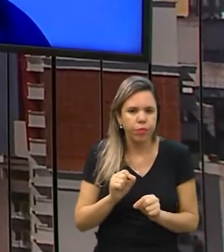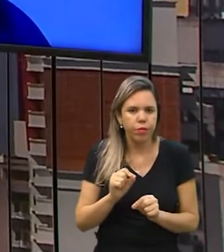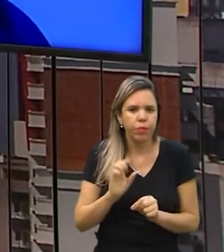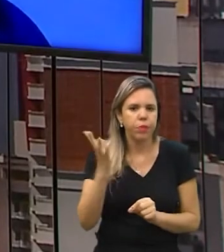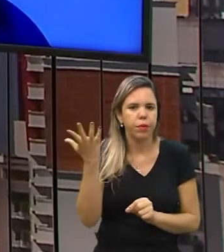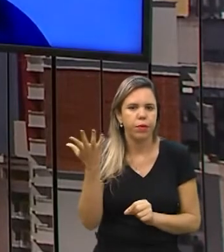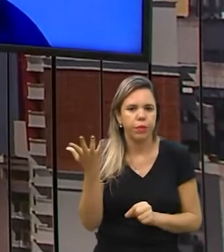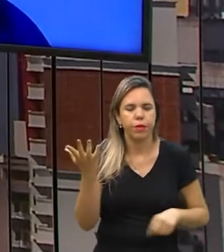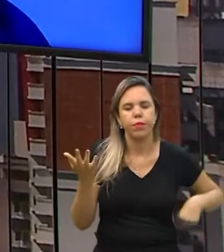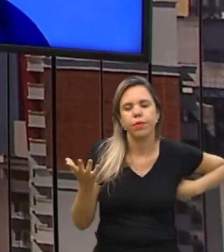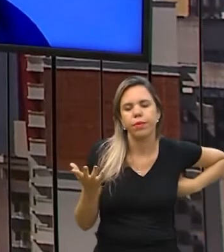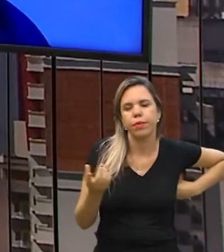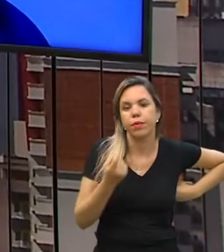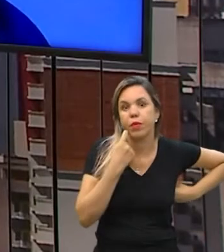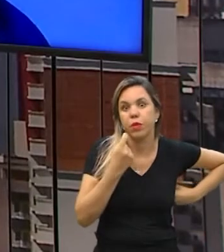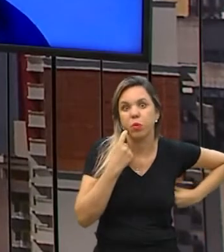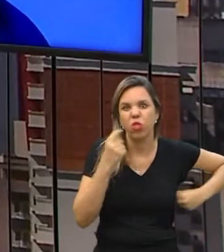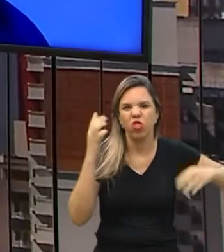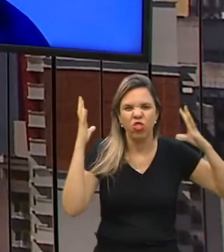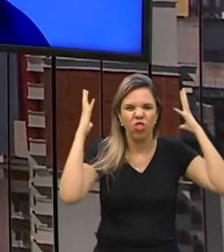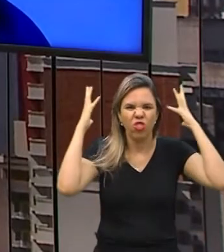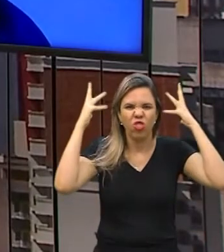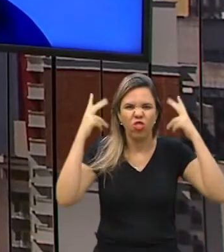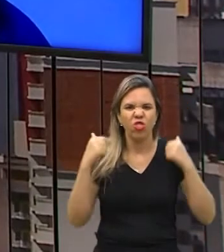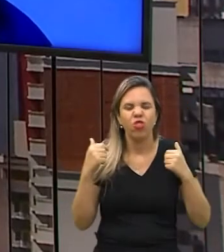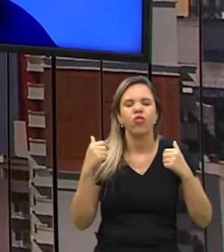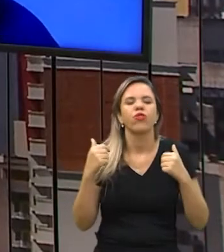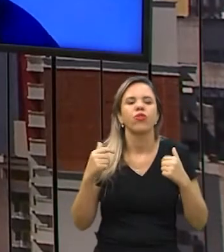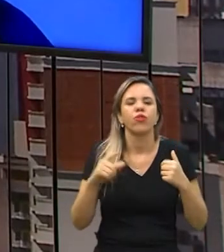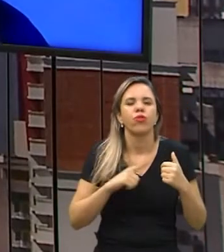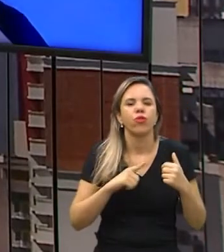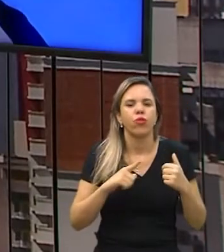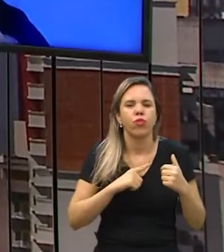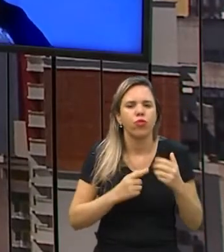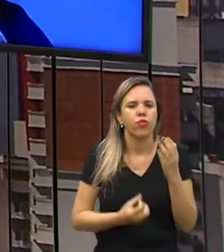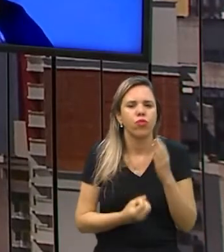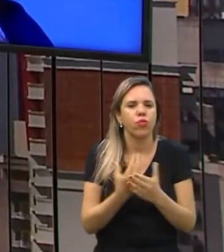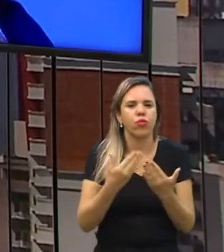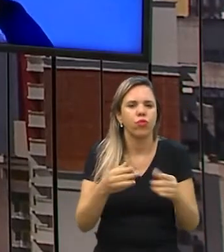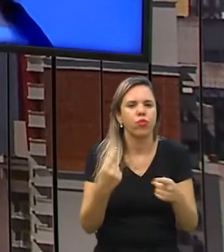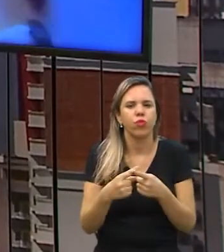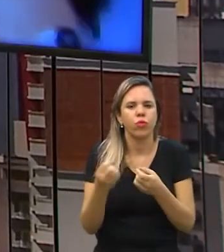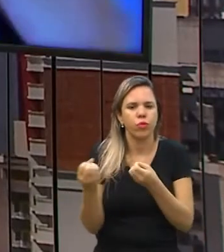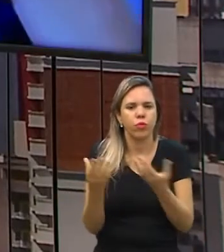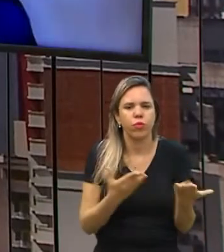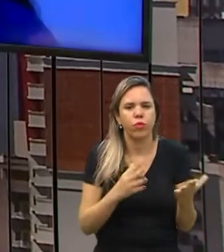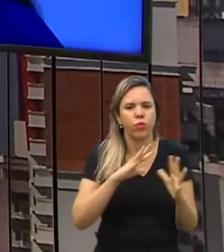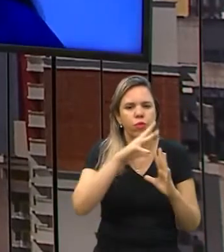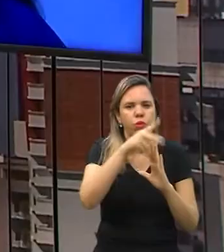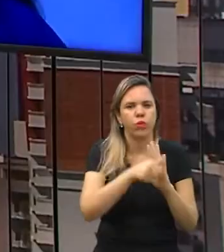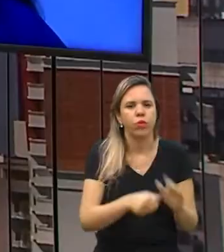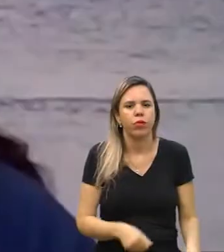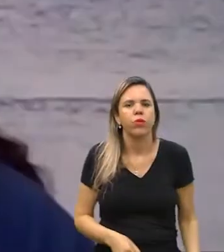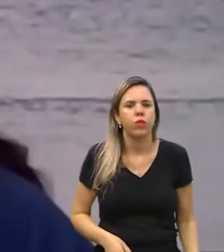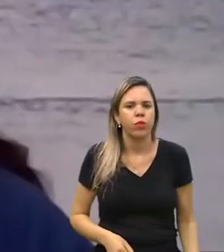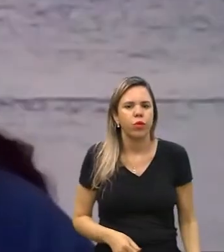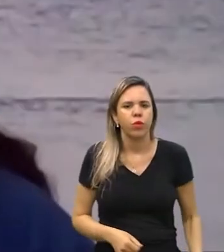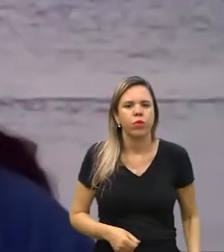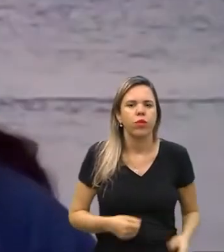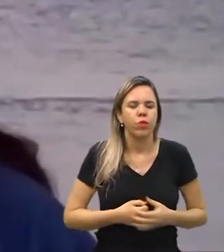que acontece com esse peixe-leão. Ele tem aparecido por quê? Seja bem-vindo ao Giro Ambiental.